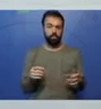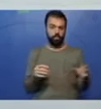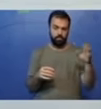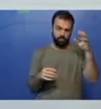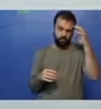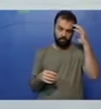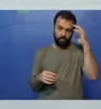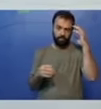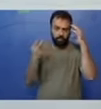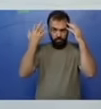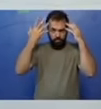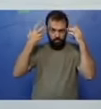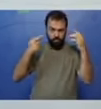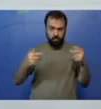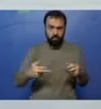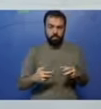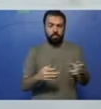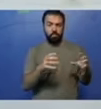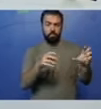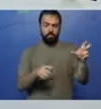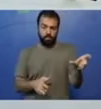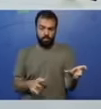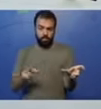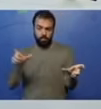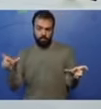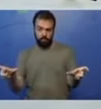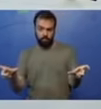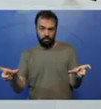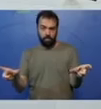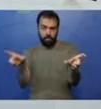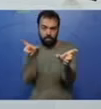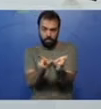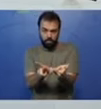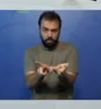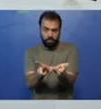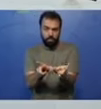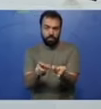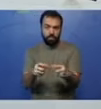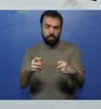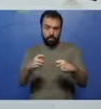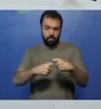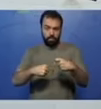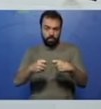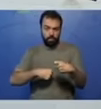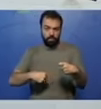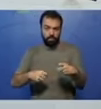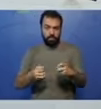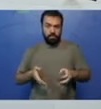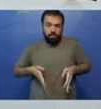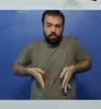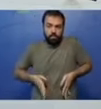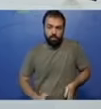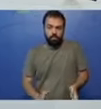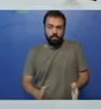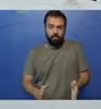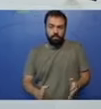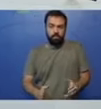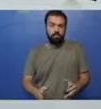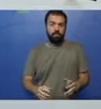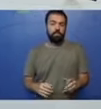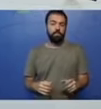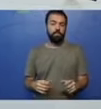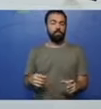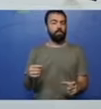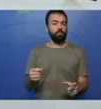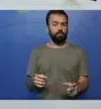que, quando nós cruzamos eles, pode gerar um descendente. E esse descendente, depois que ele cresce, ele pode ter